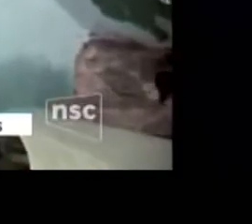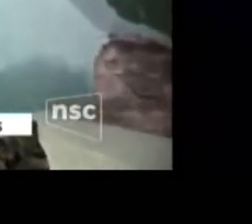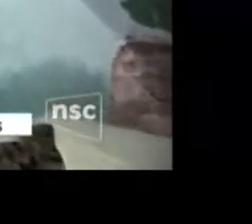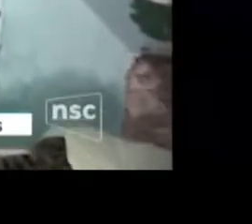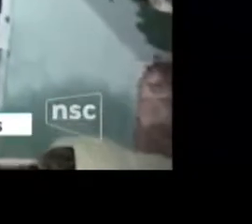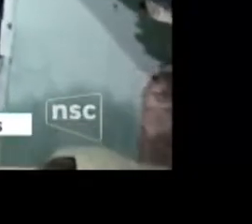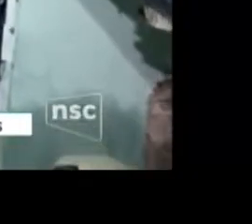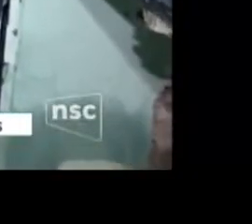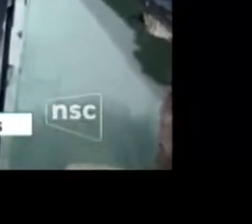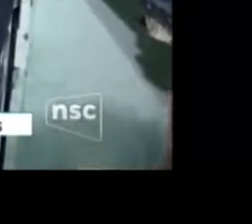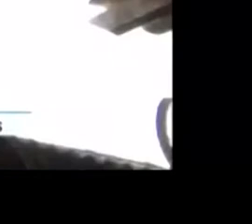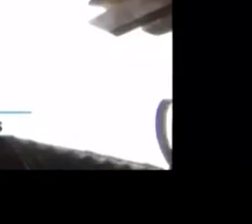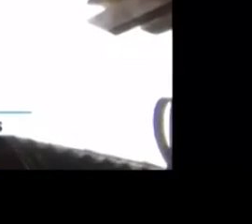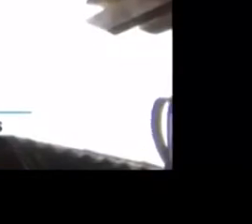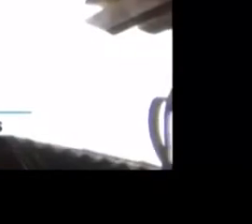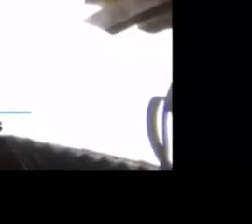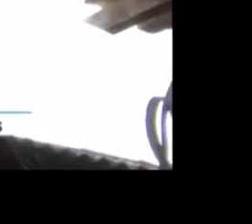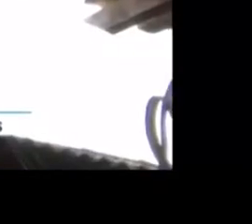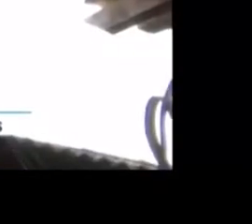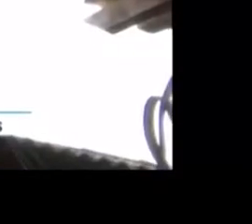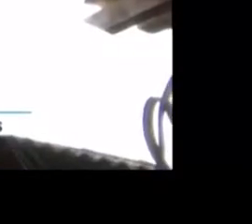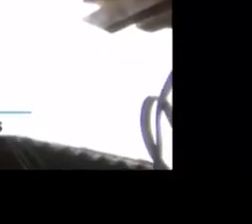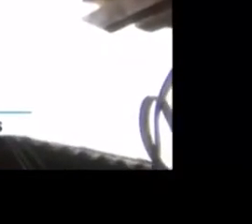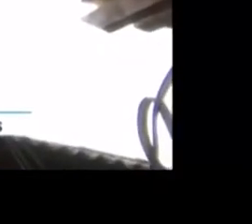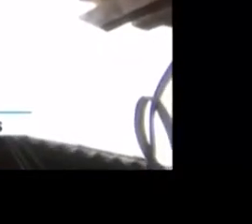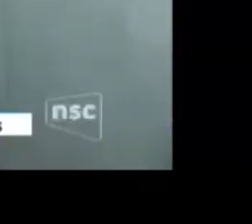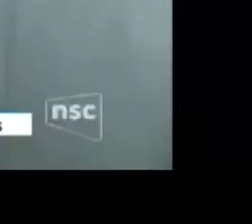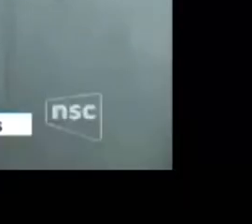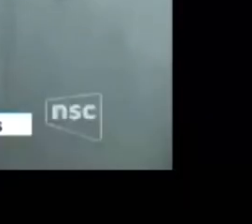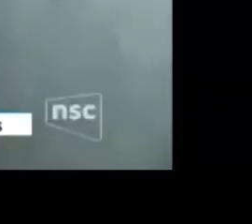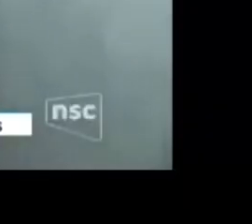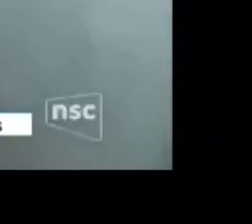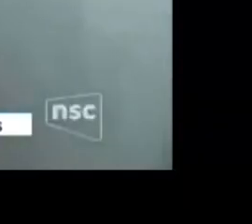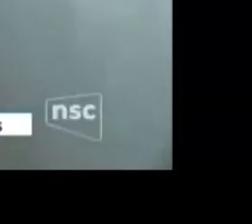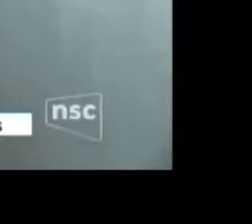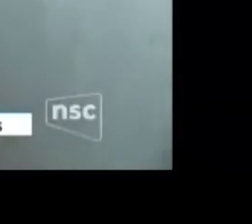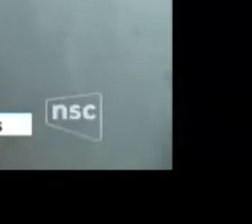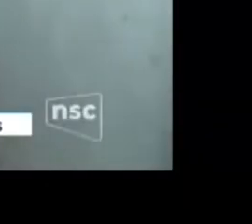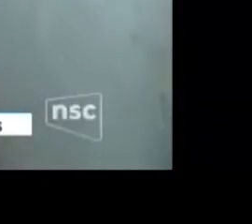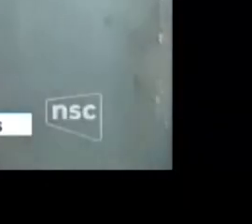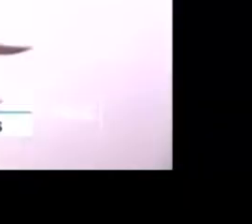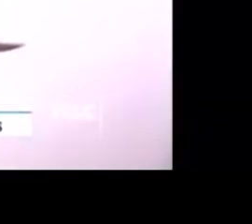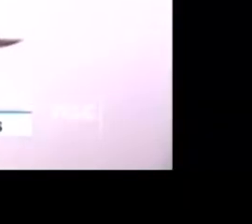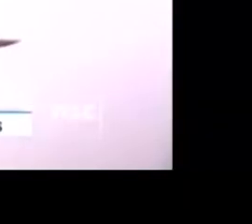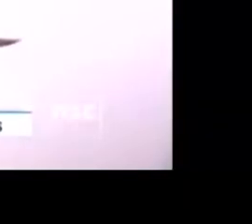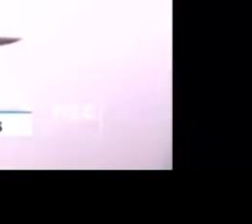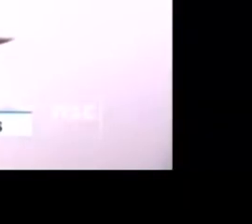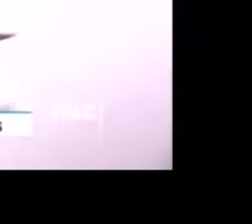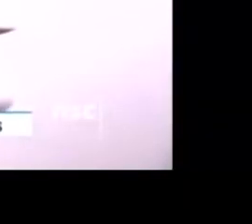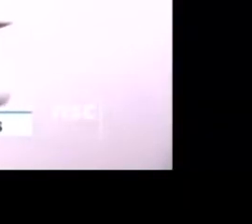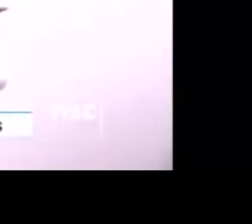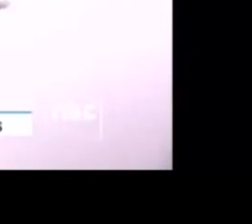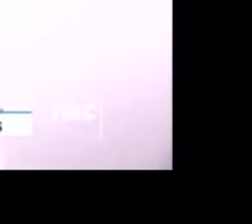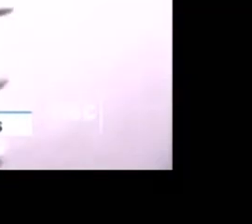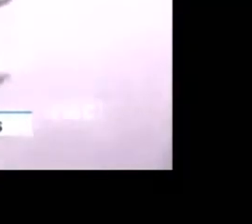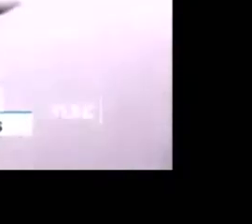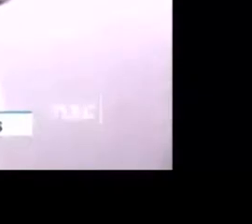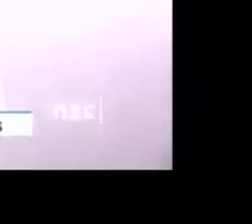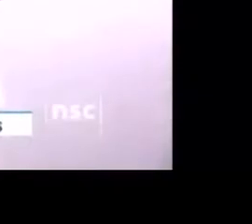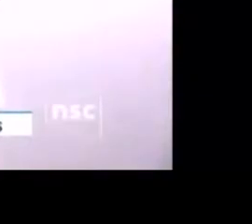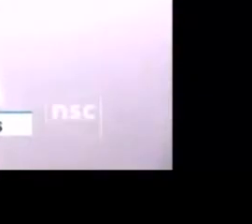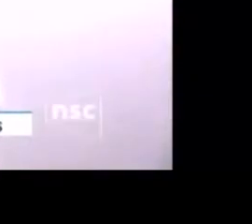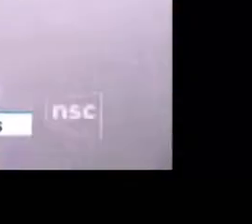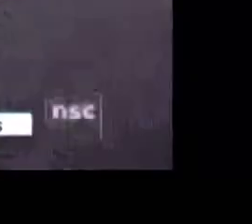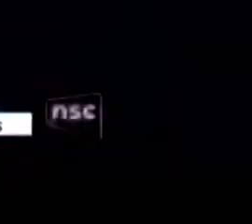para pagar parte da casa onde mora ela pegou um empréstimo no banco com o desconto dessa prestação aposentadoria de um salário